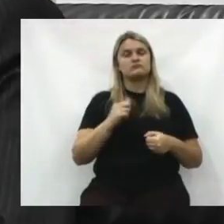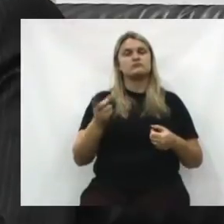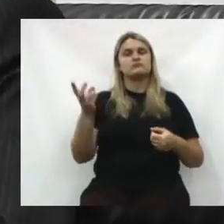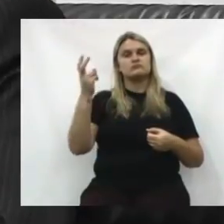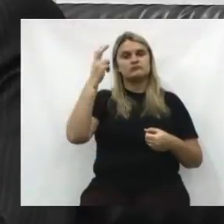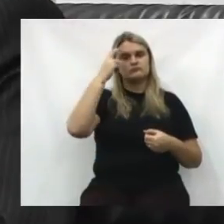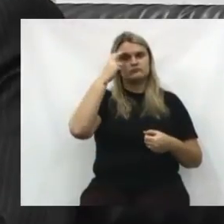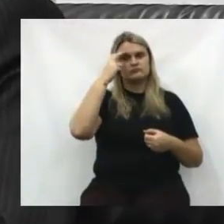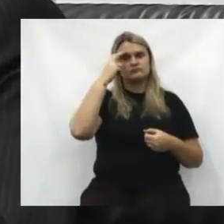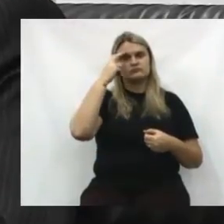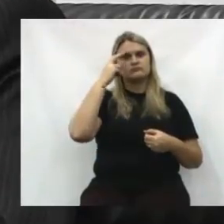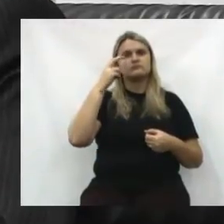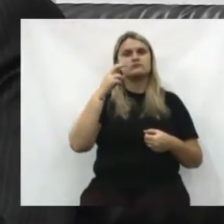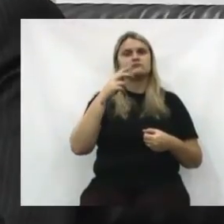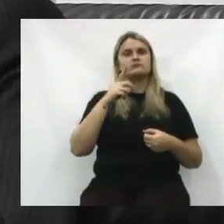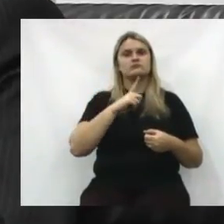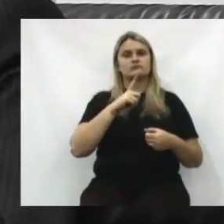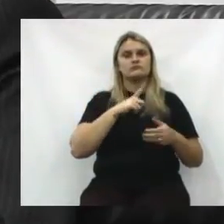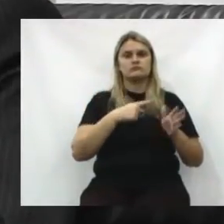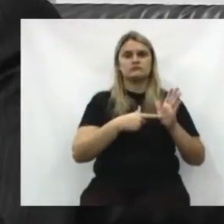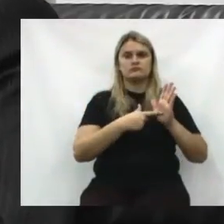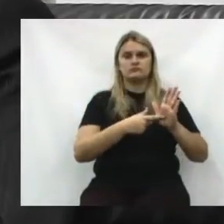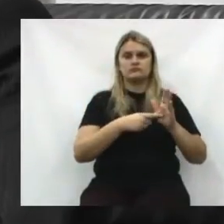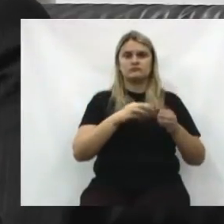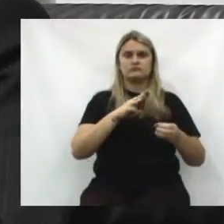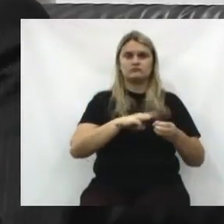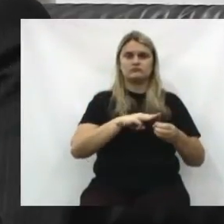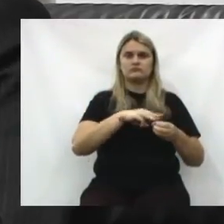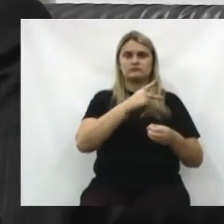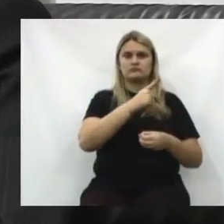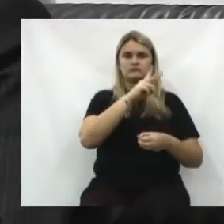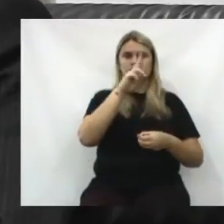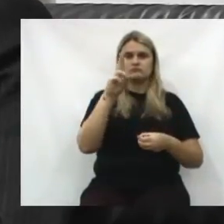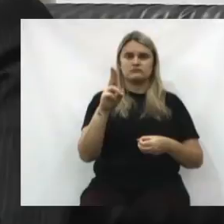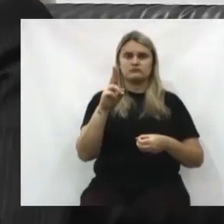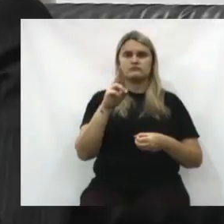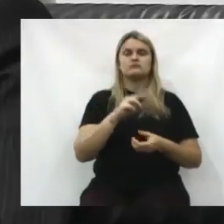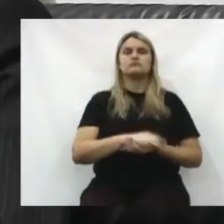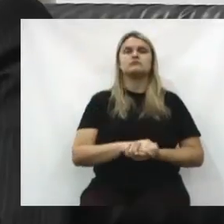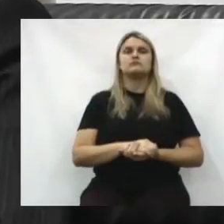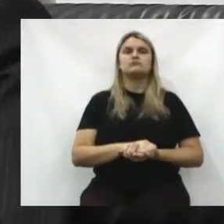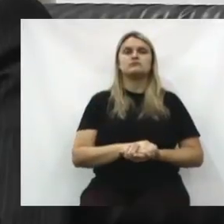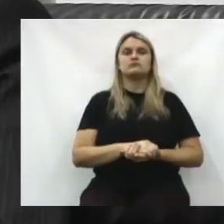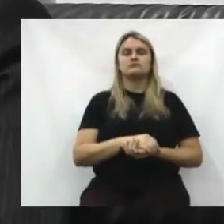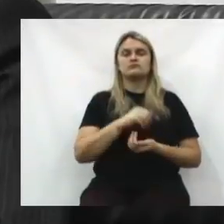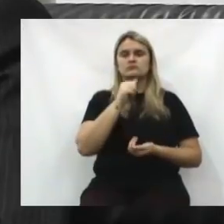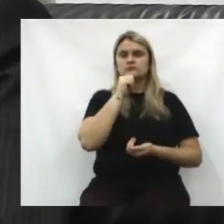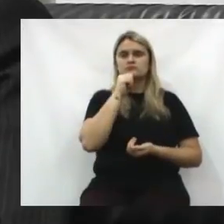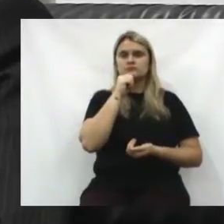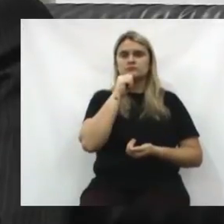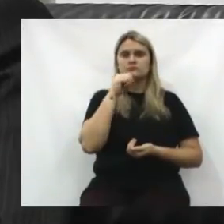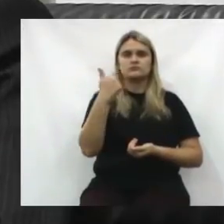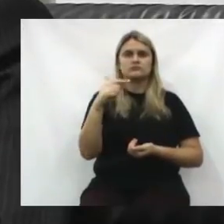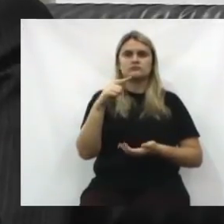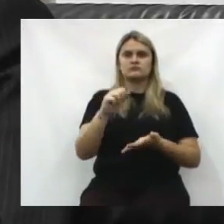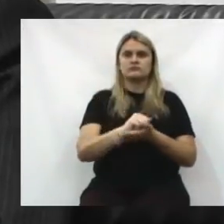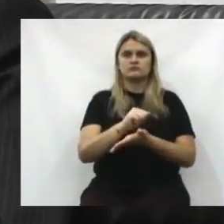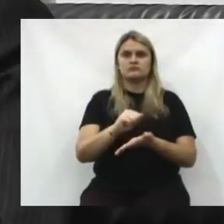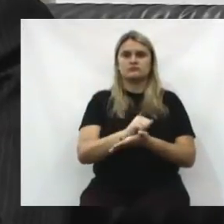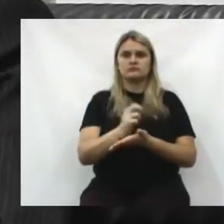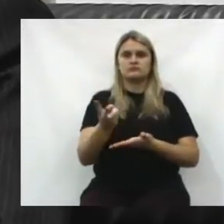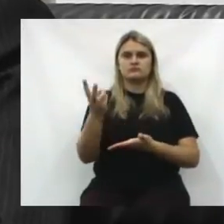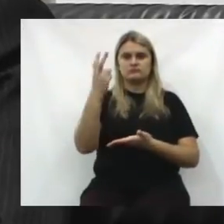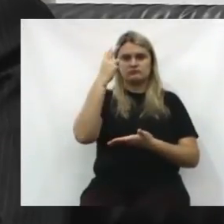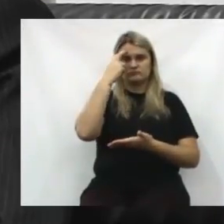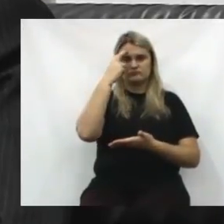quais tem áreas culturais, a qual vem se apresentar no município de Porto União, porque União da Vitória ainda não